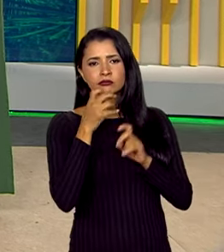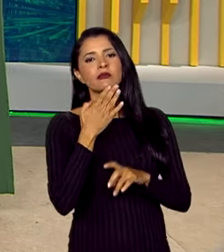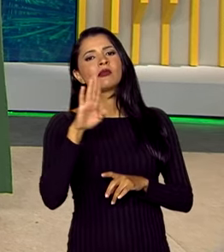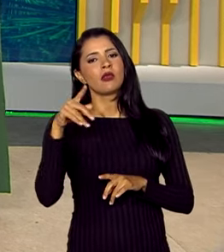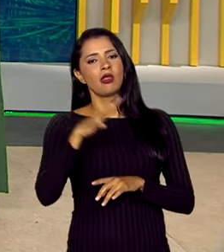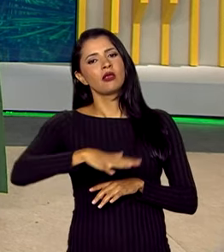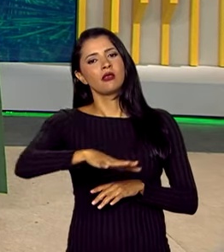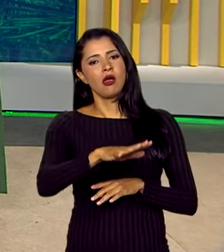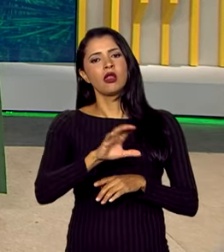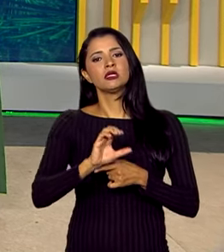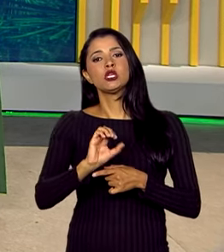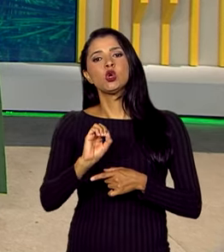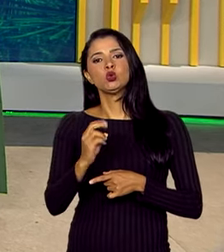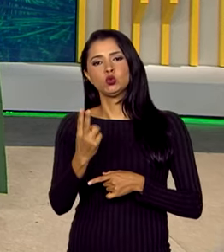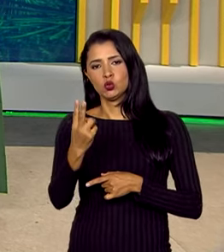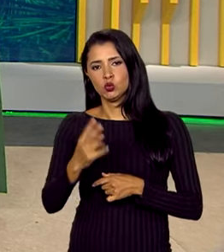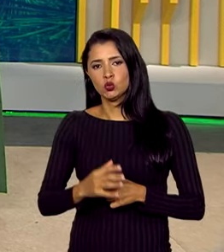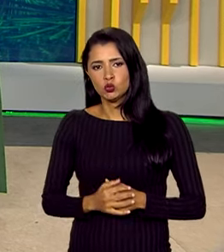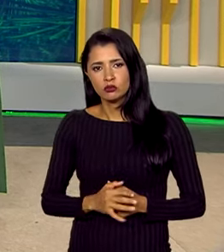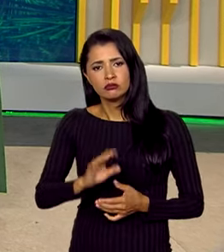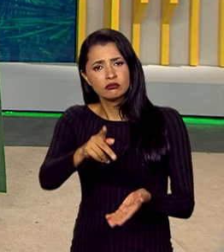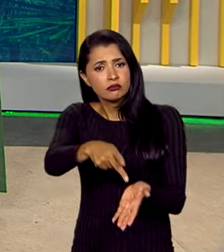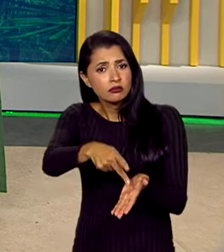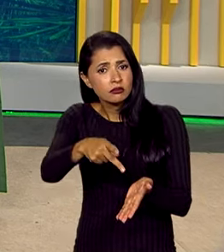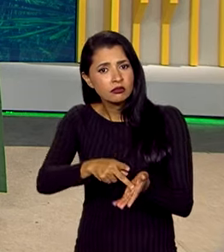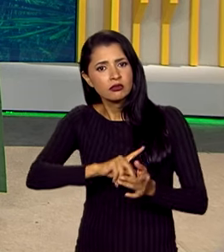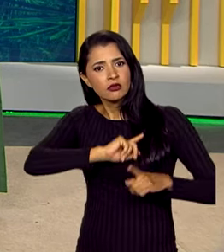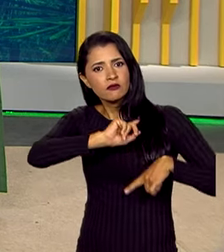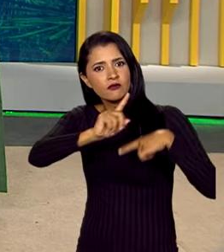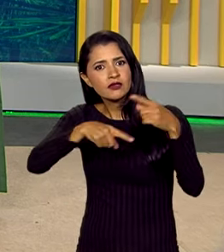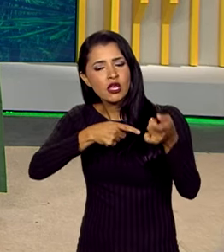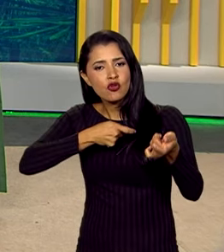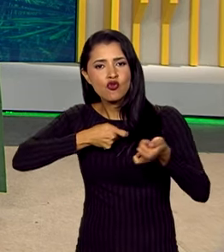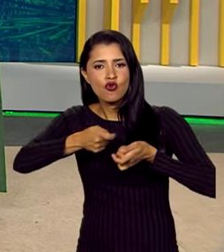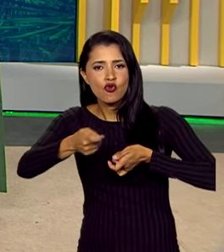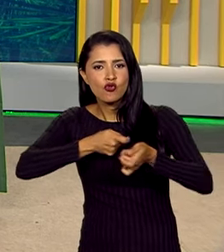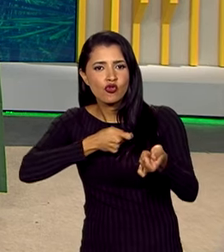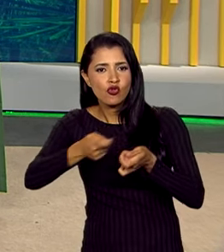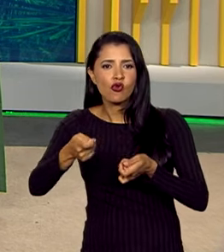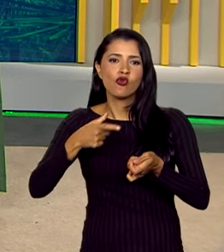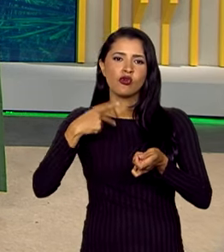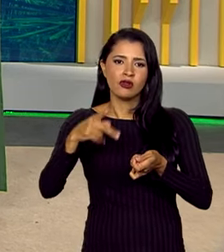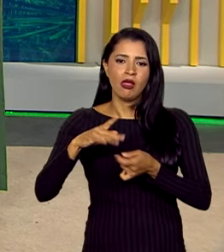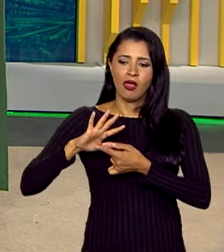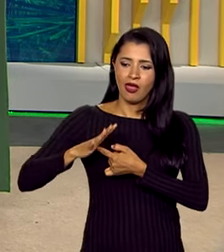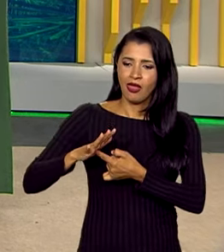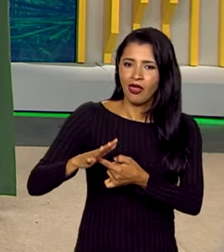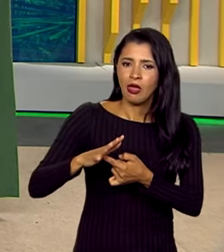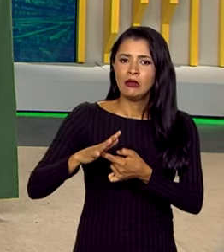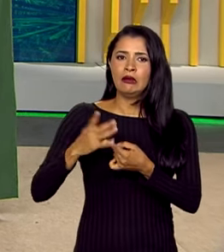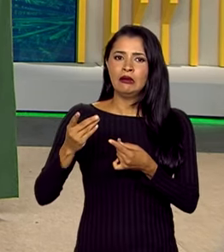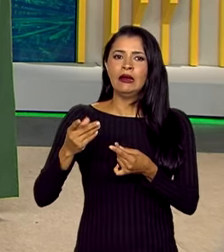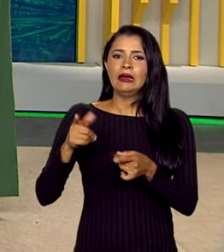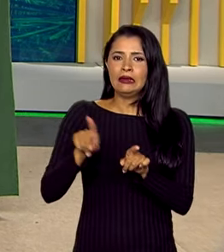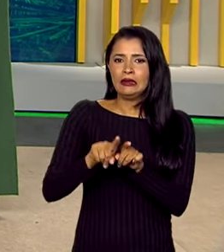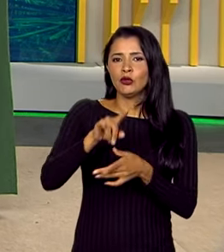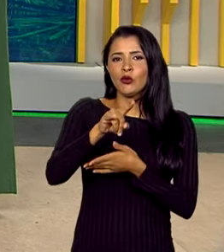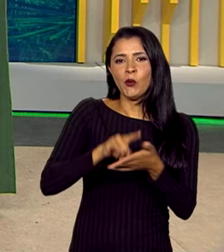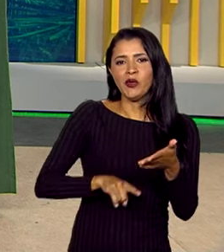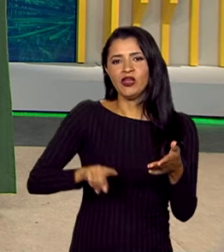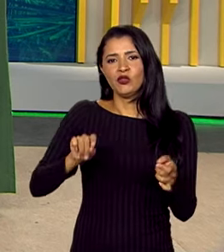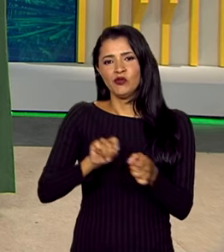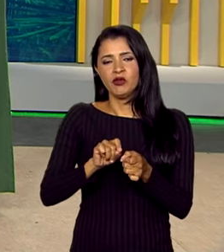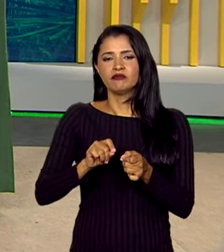no mercado de carbono. É verdade, Gabi. Os avanços no controle da destruição florestal e documentos feitos com a